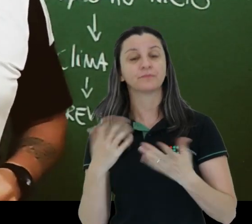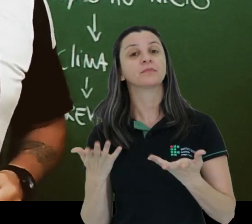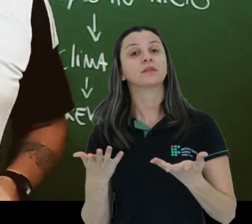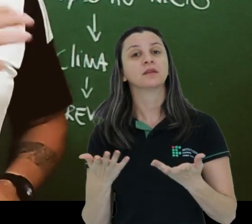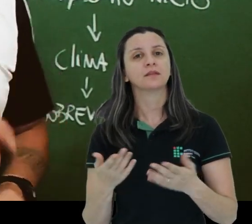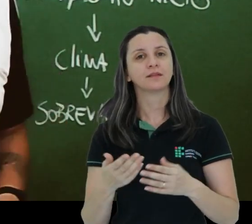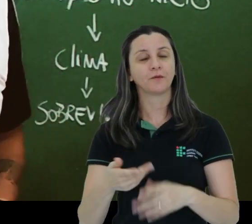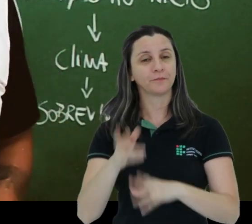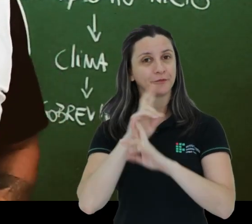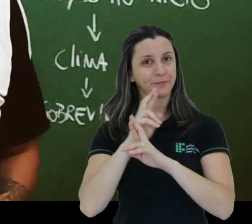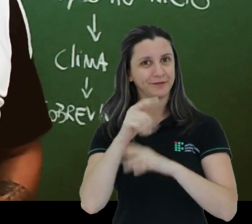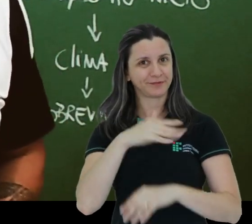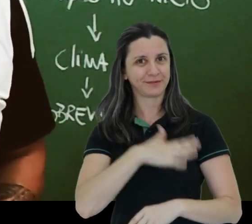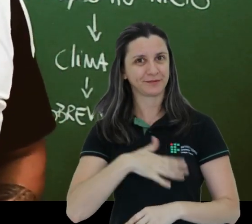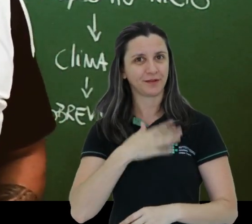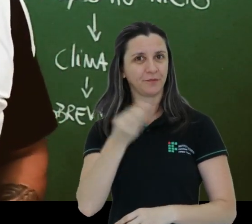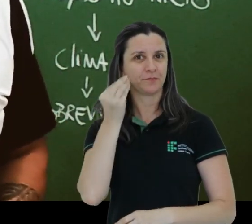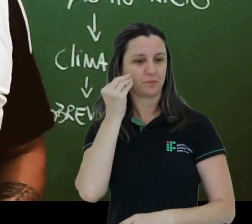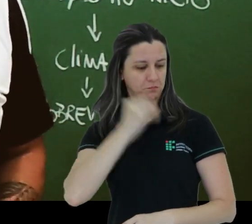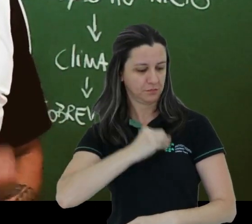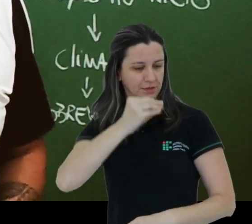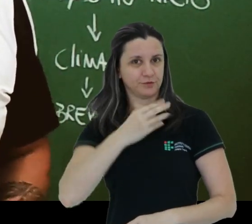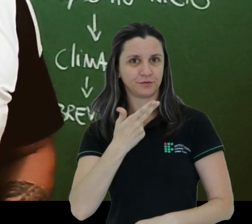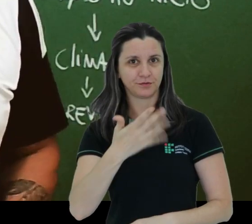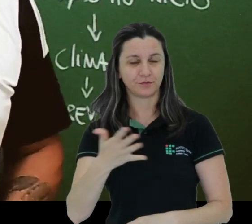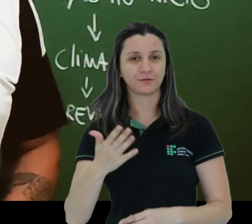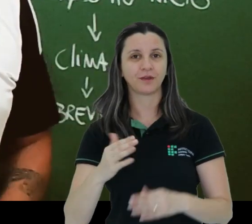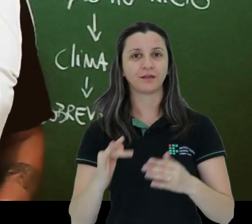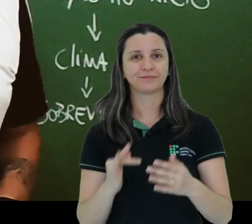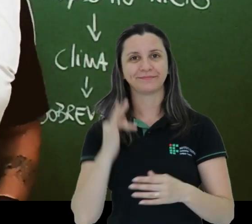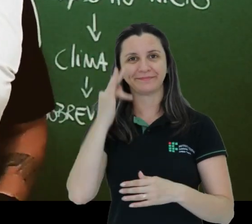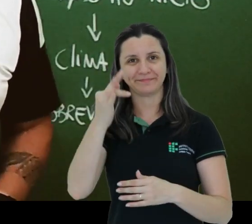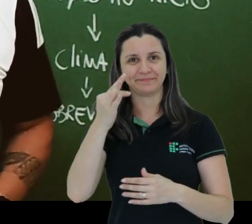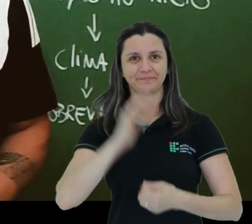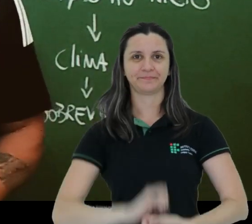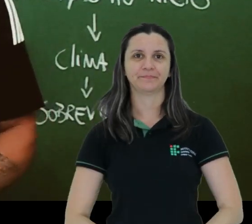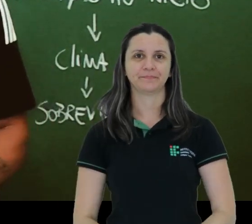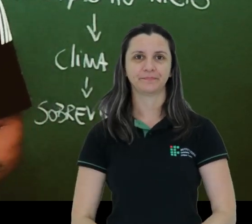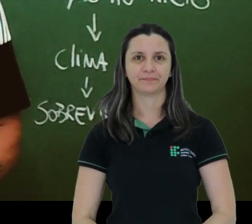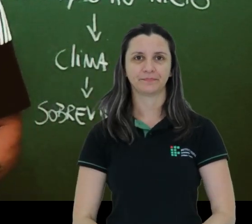pouquinho. Espero que você tenha gostado dessa aula. Um beijo no seu coração e até a próxima aula.